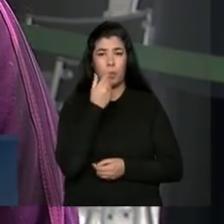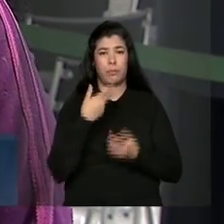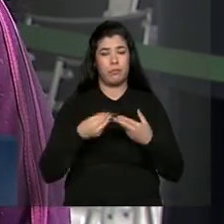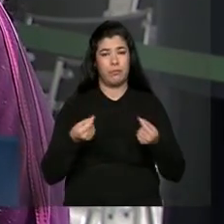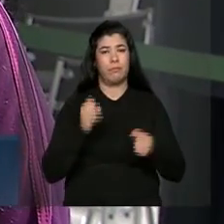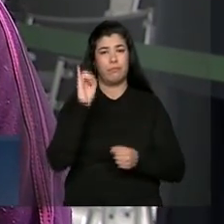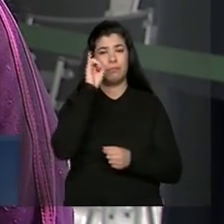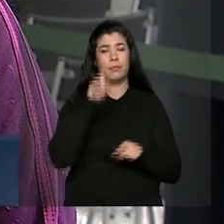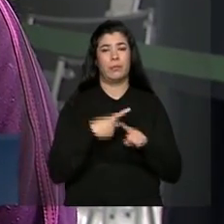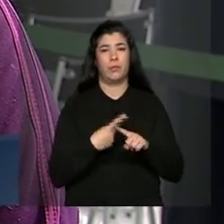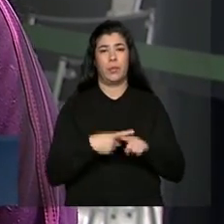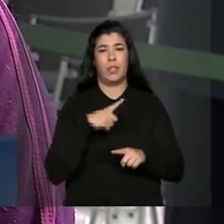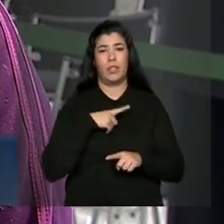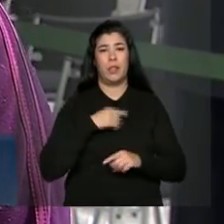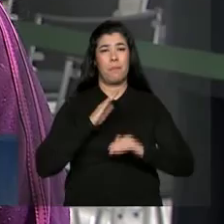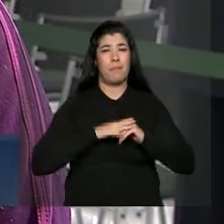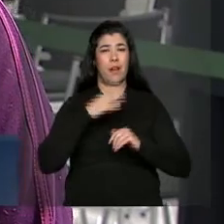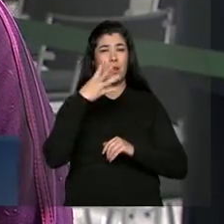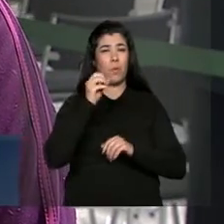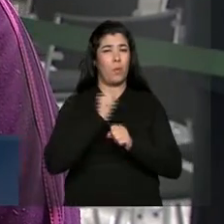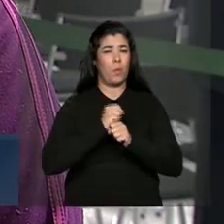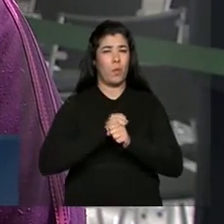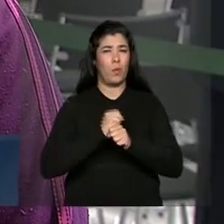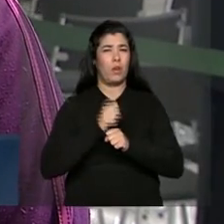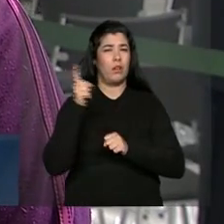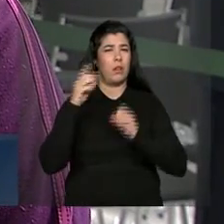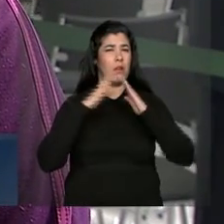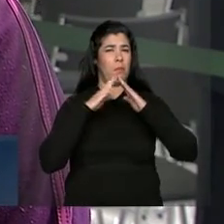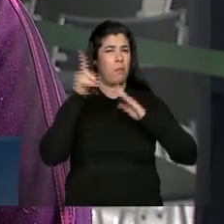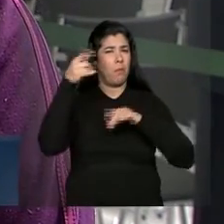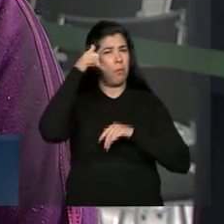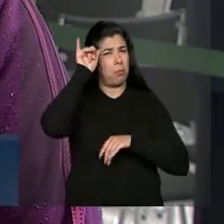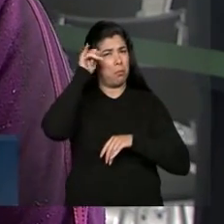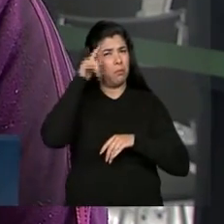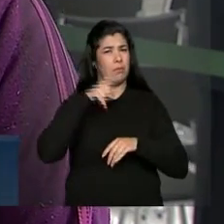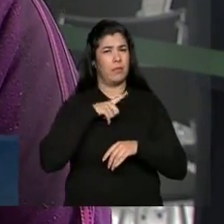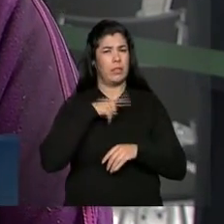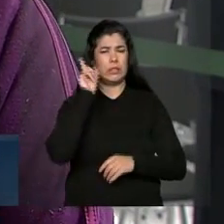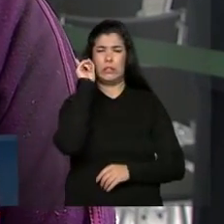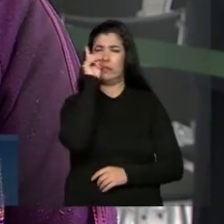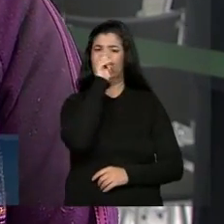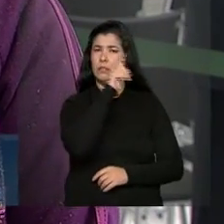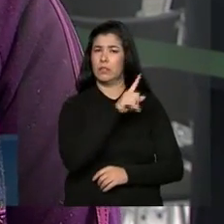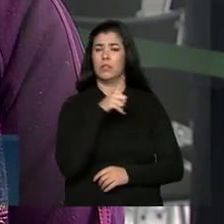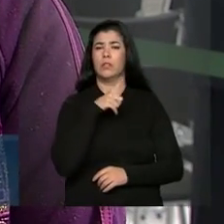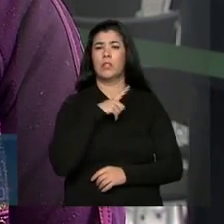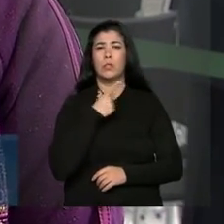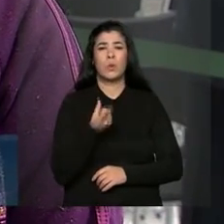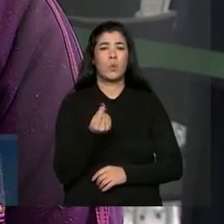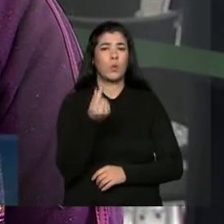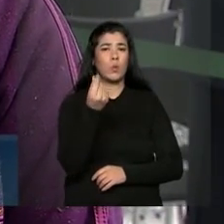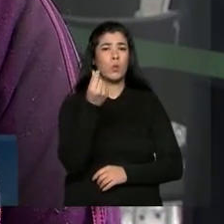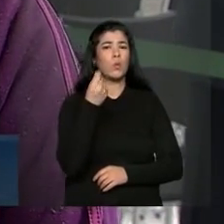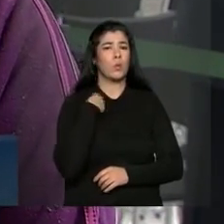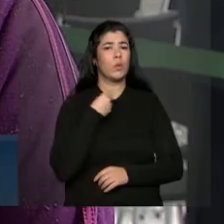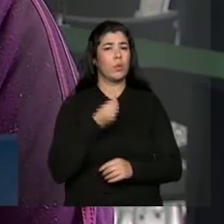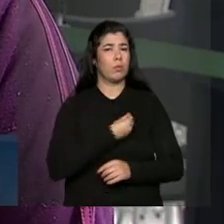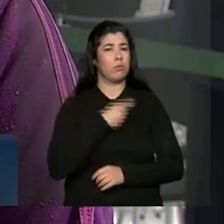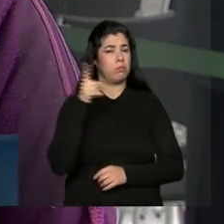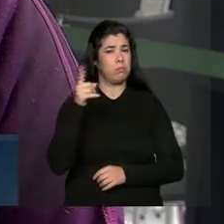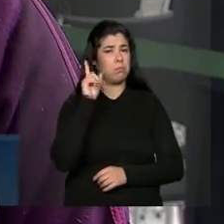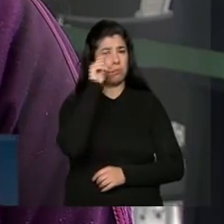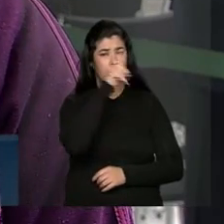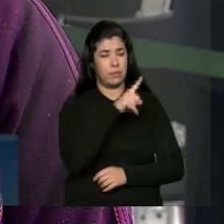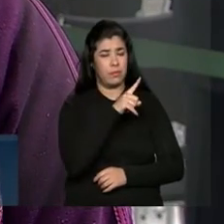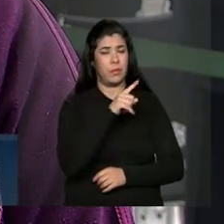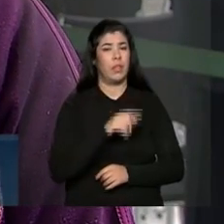agricultor. Porque tem mais de 40 anos que eu moro na fazenda e é muito difícil o custo de vida na zona rural.